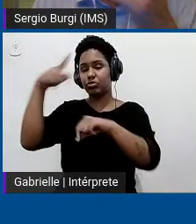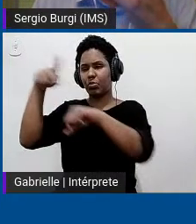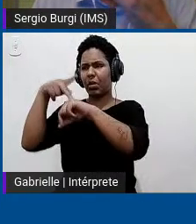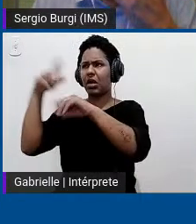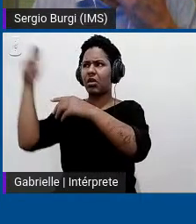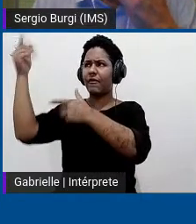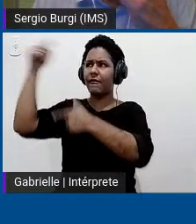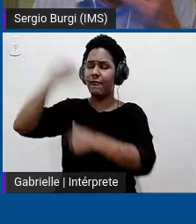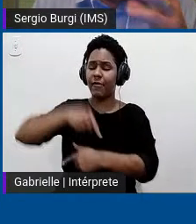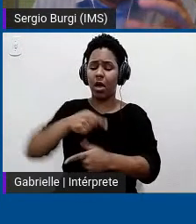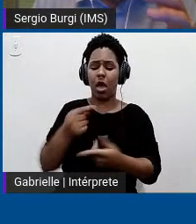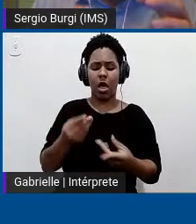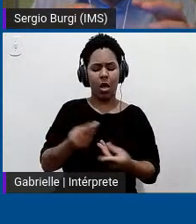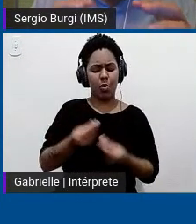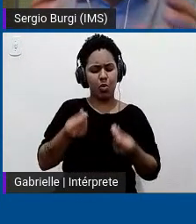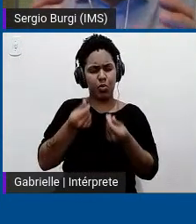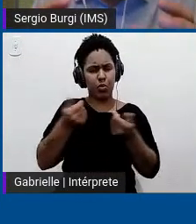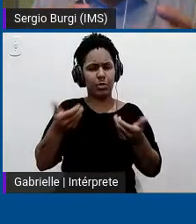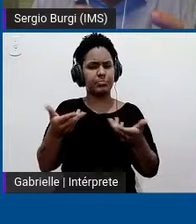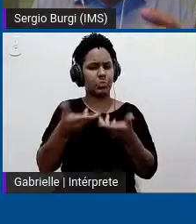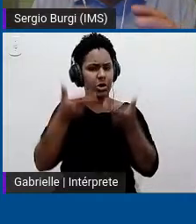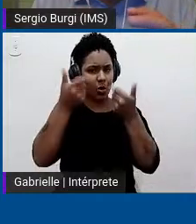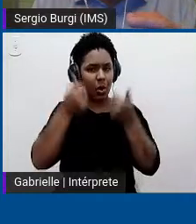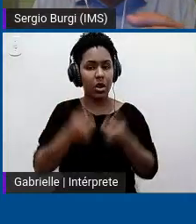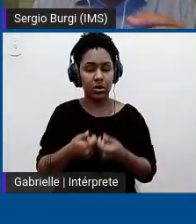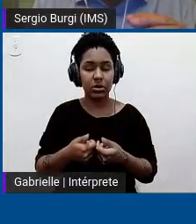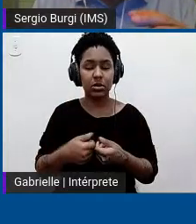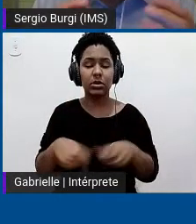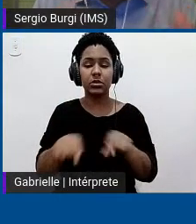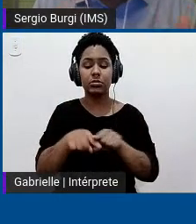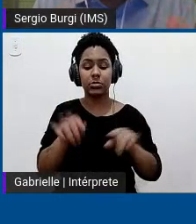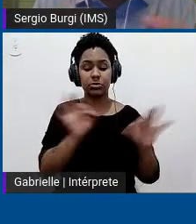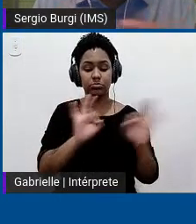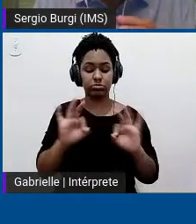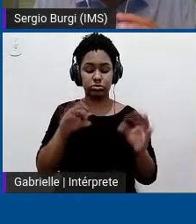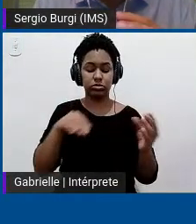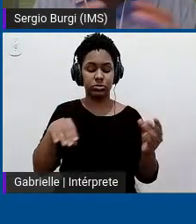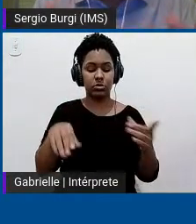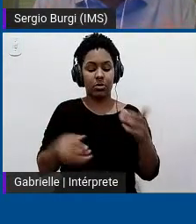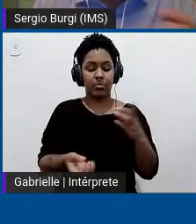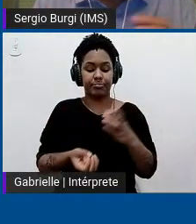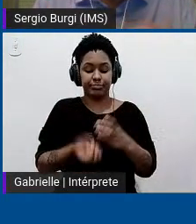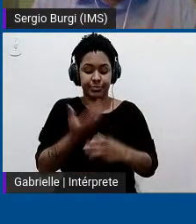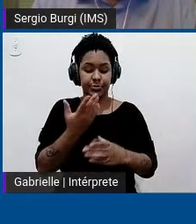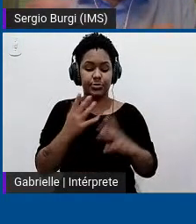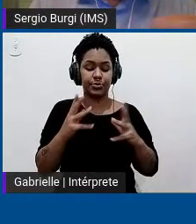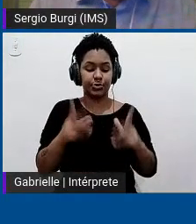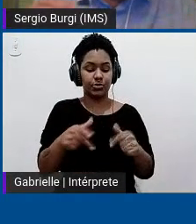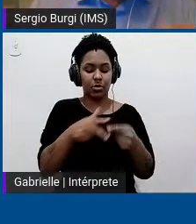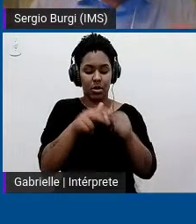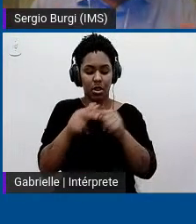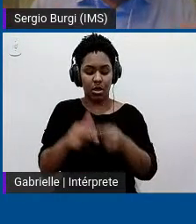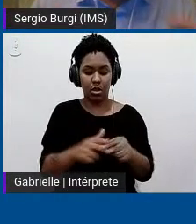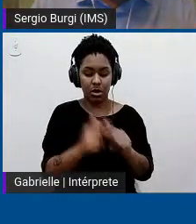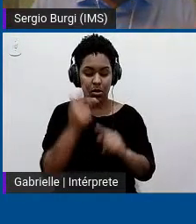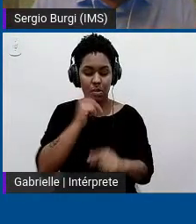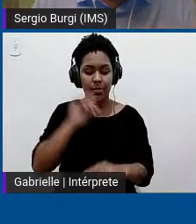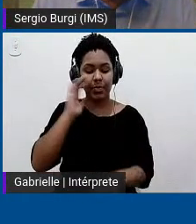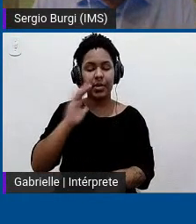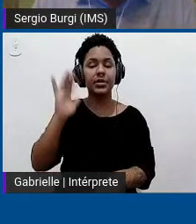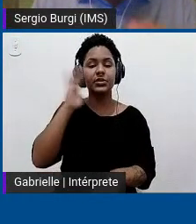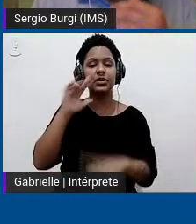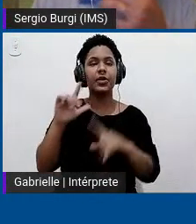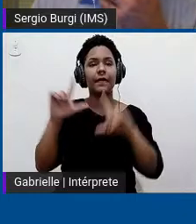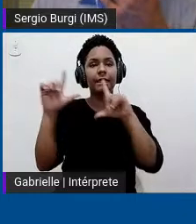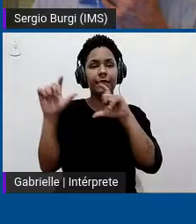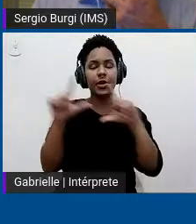para projeção cinematográfica, numa construção toda ela formatada pensando em fotógrafos itinerantes,